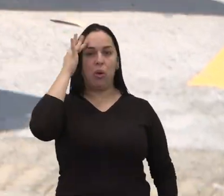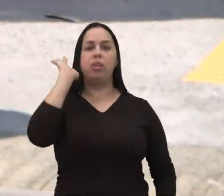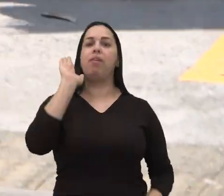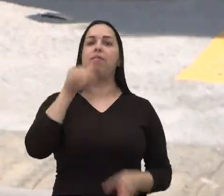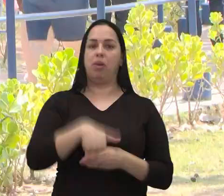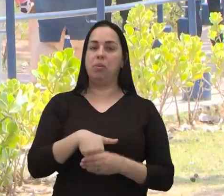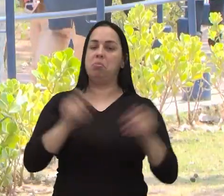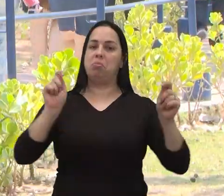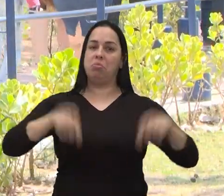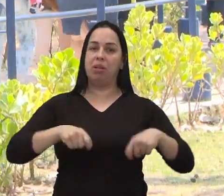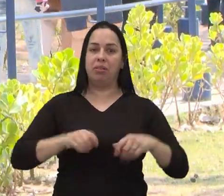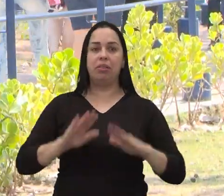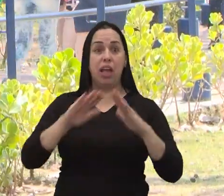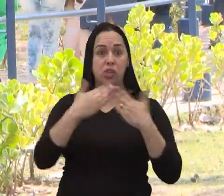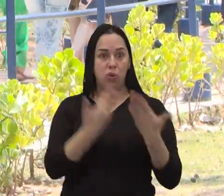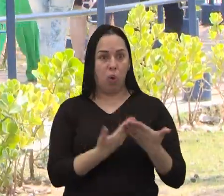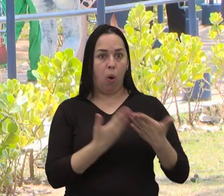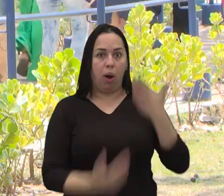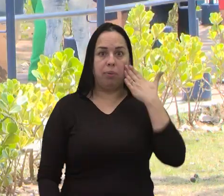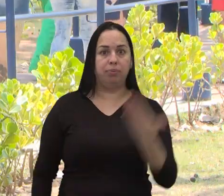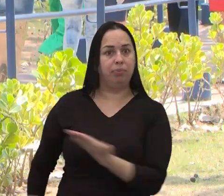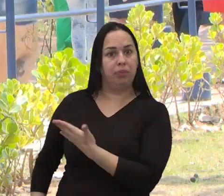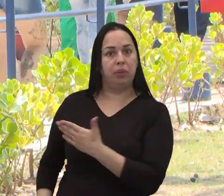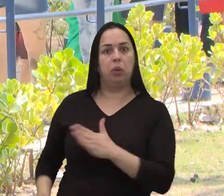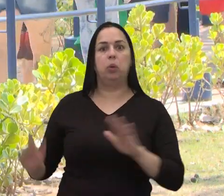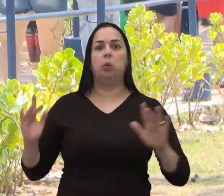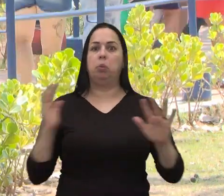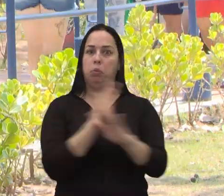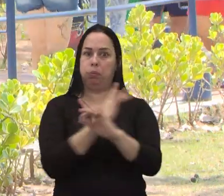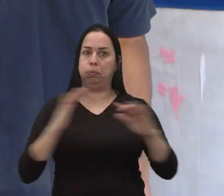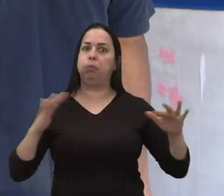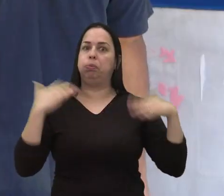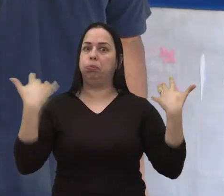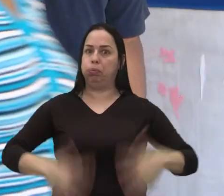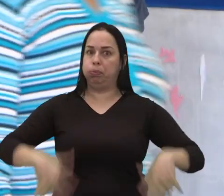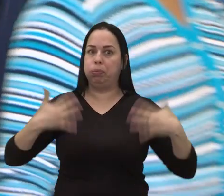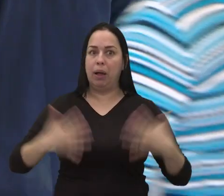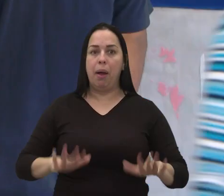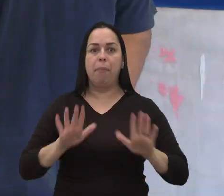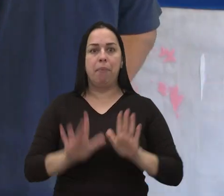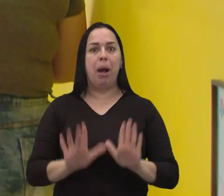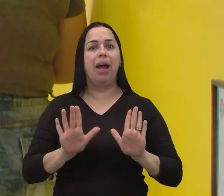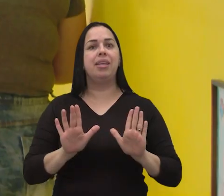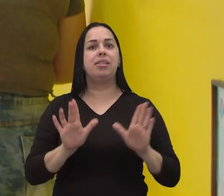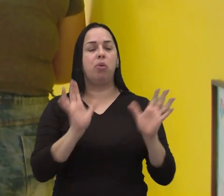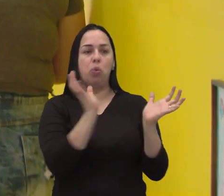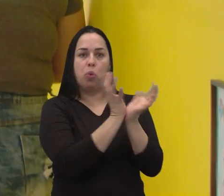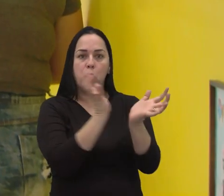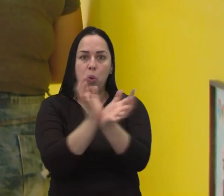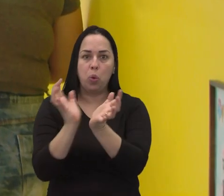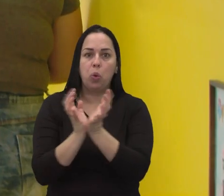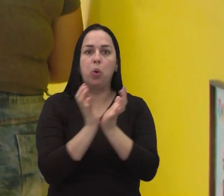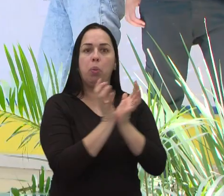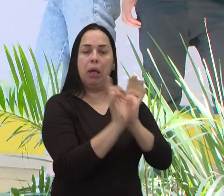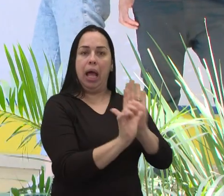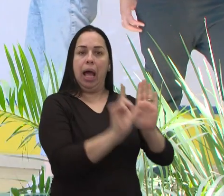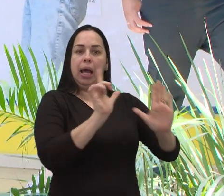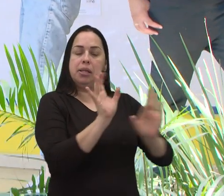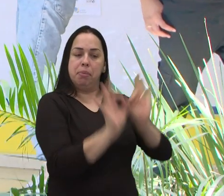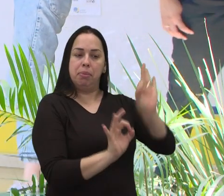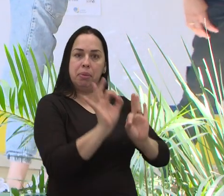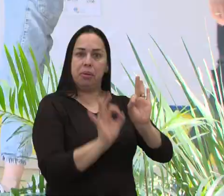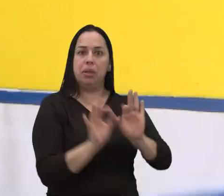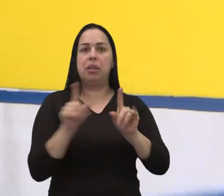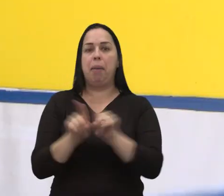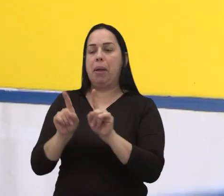180.731 eleitores. Nessa escola municipal, o movimento era grande, mas o preparo de todos, equipes e população, fez tudo